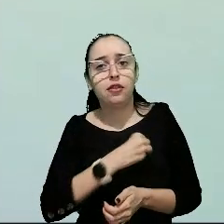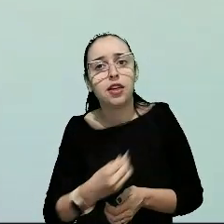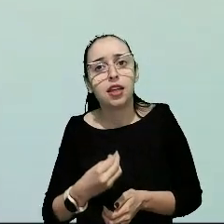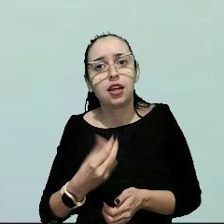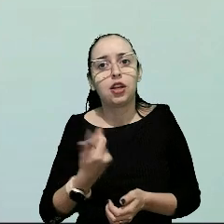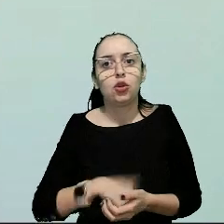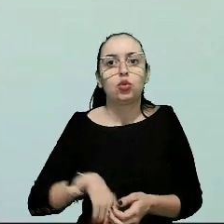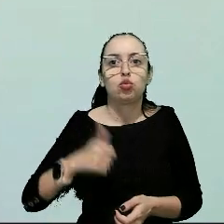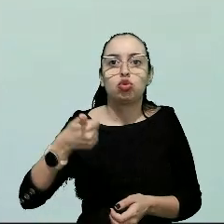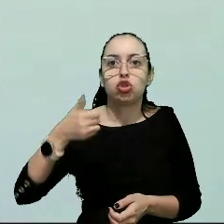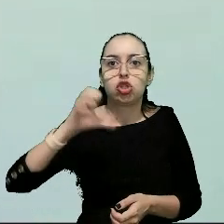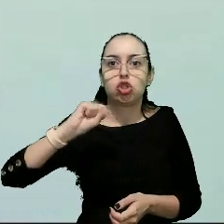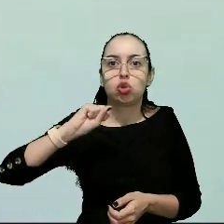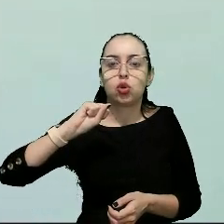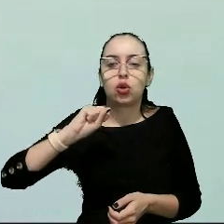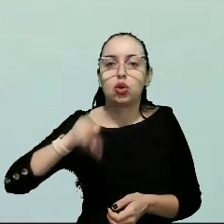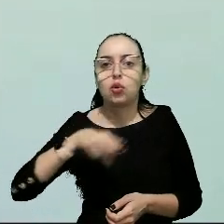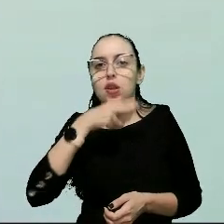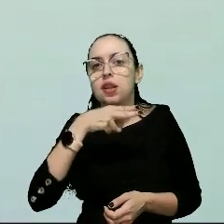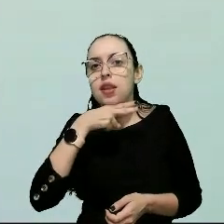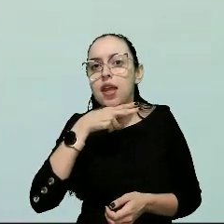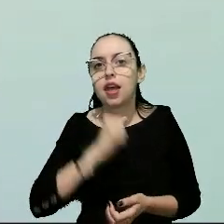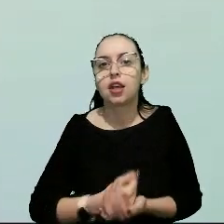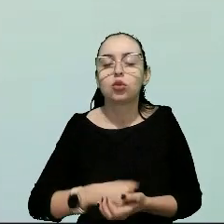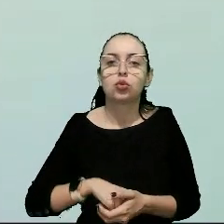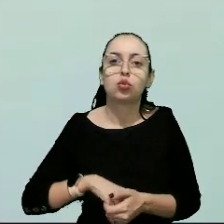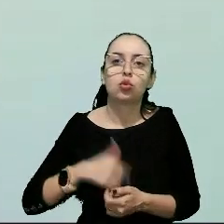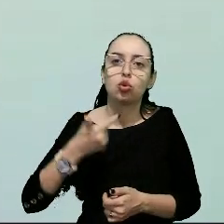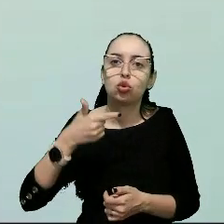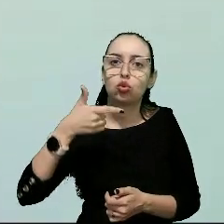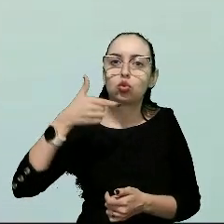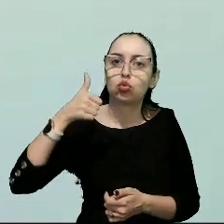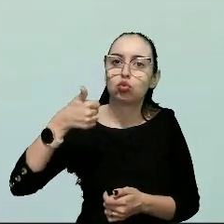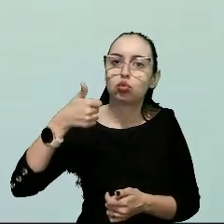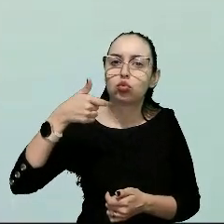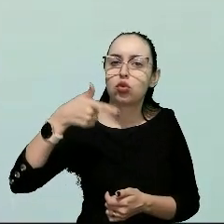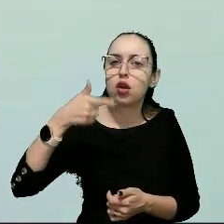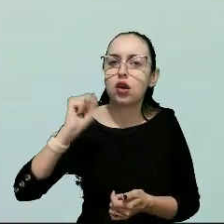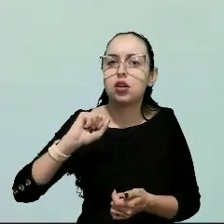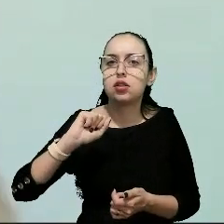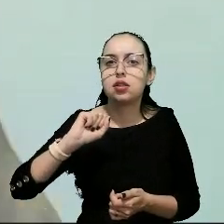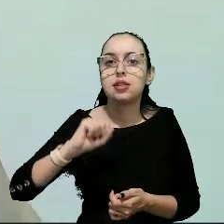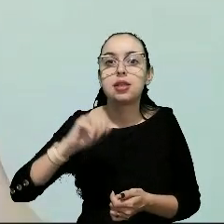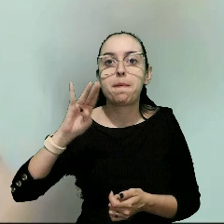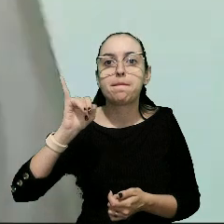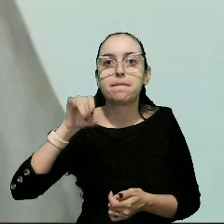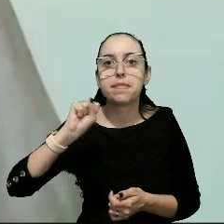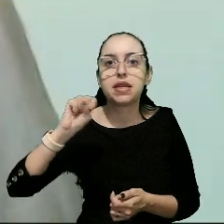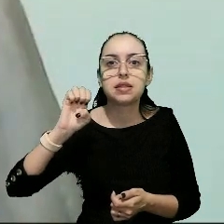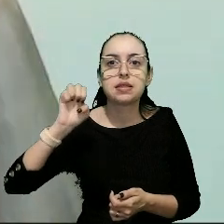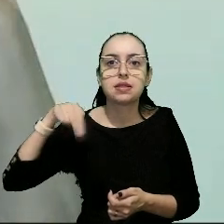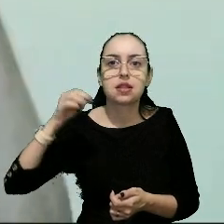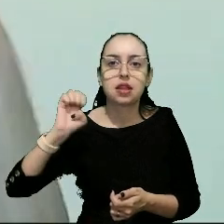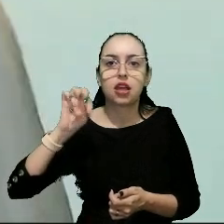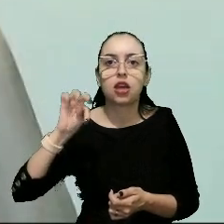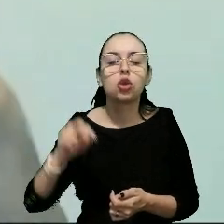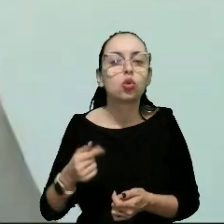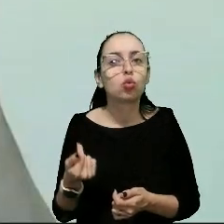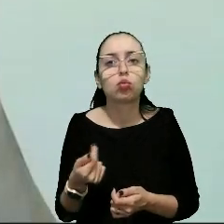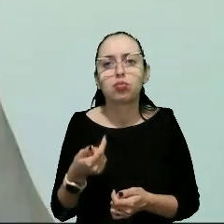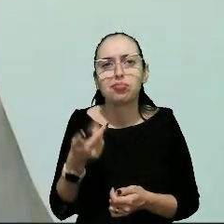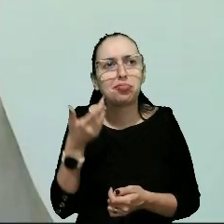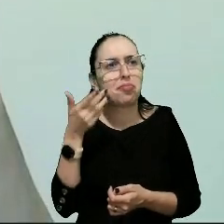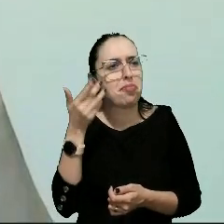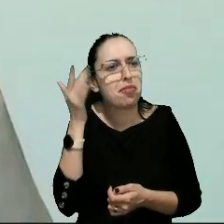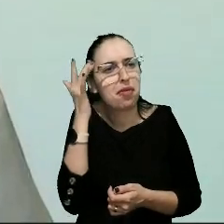18 netos e 12 bisnetos, e eu não consigo dizer não. E eu preciso ter tempo para